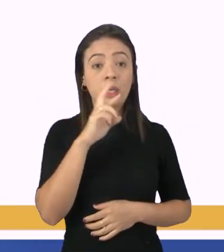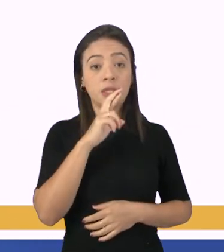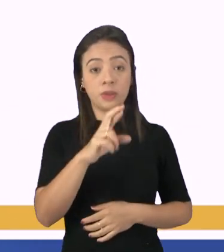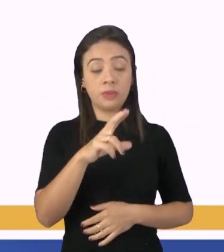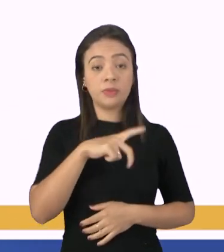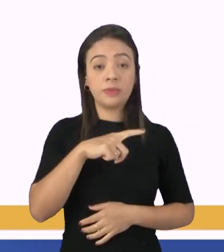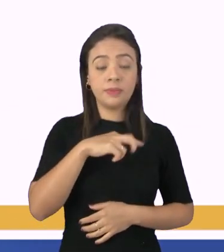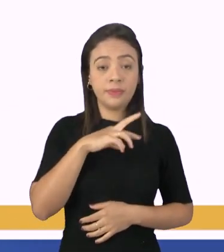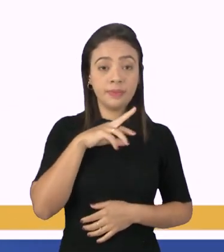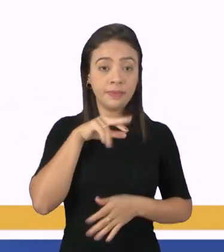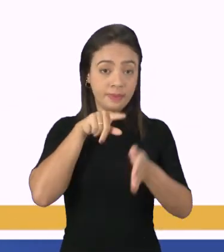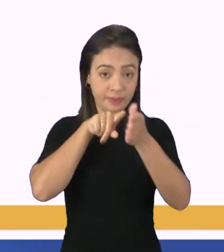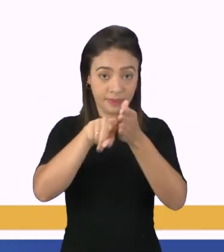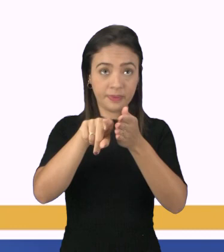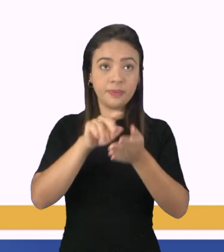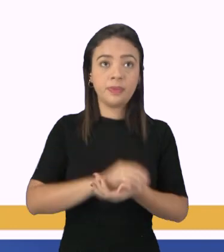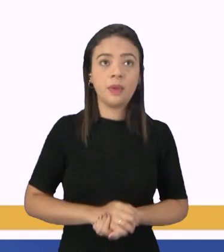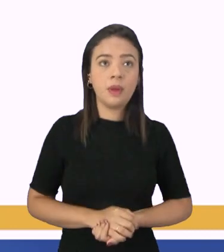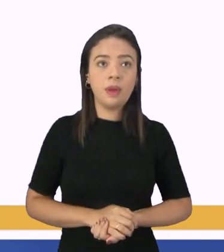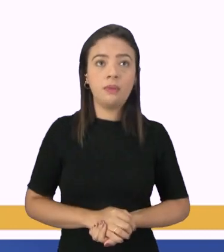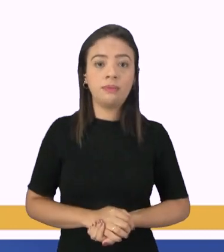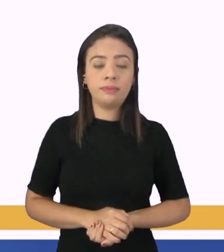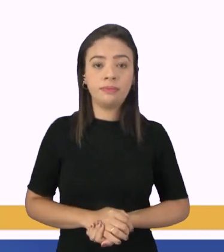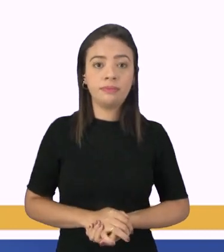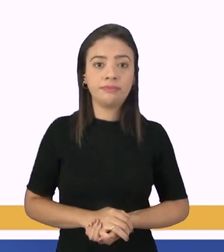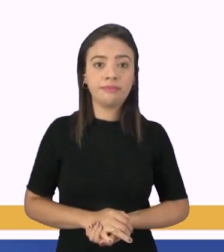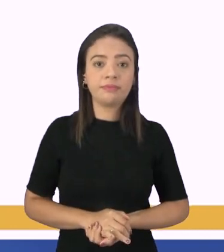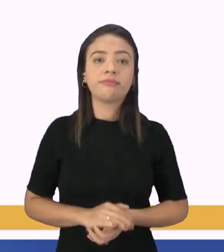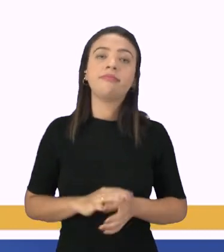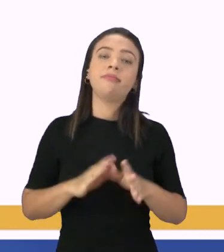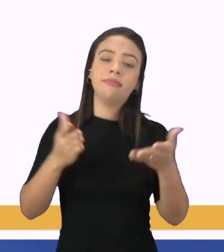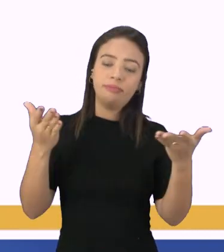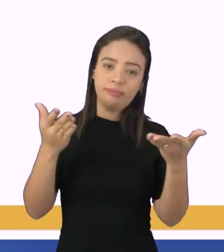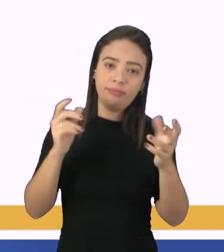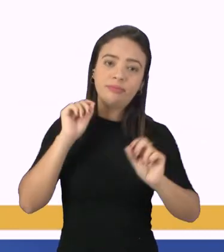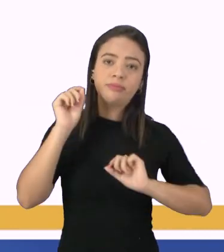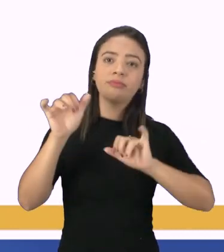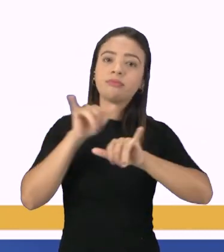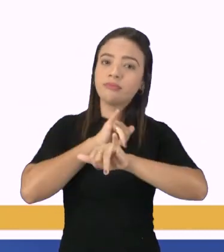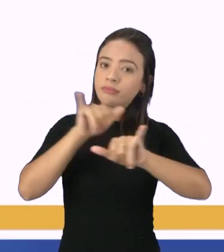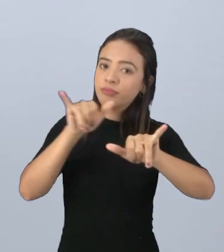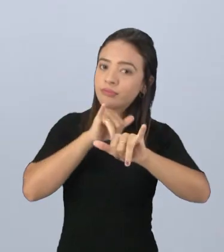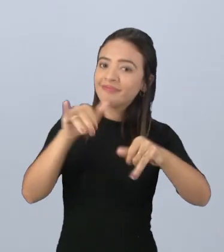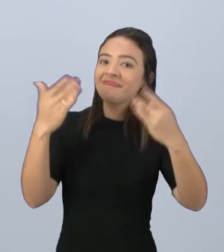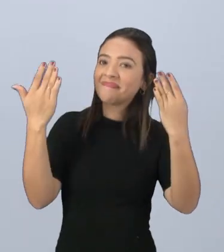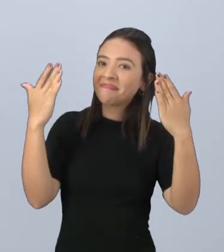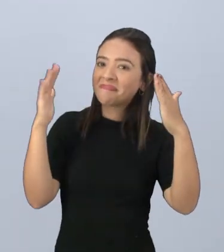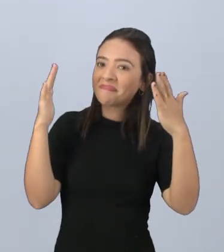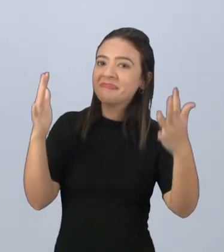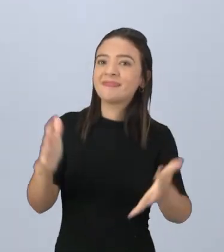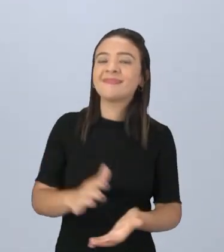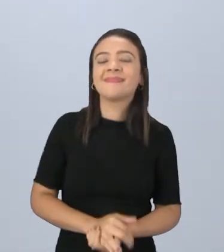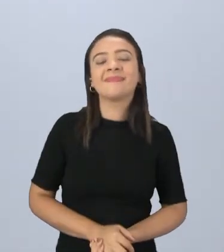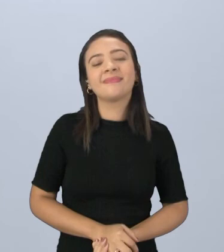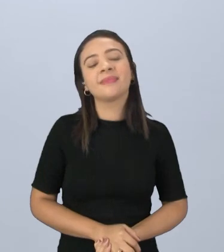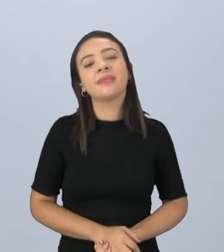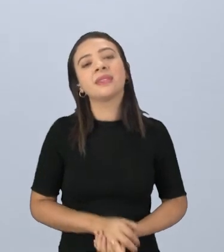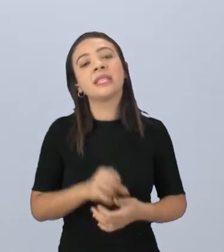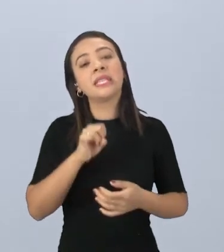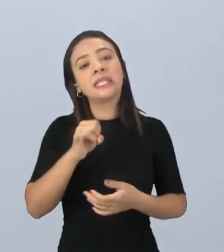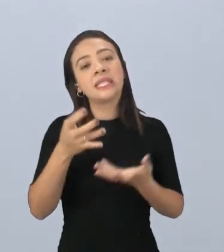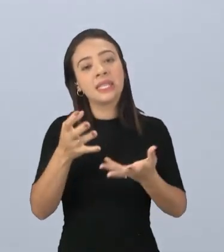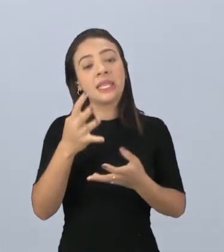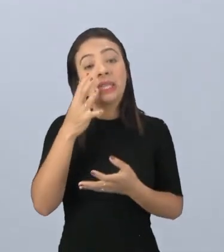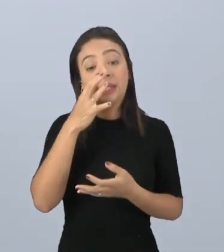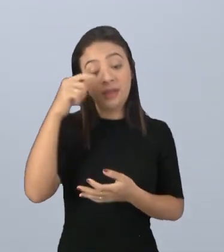para esta pergunta. Você sabe me dizer? Trata-se de uma notícia. Parabéns! Bom, se você